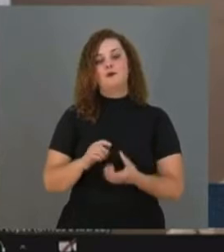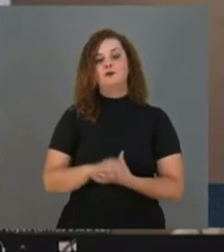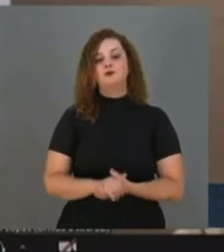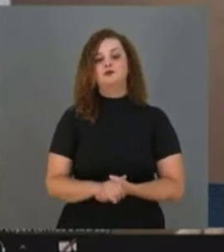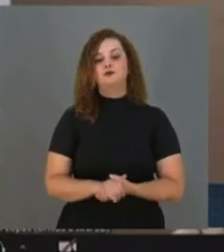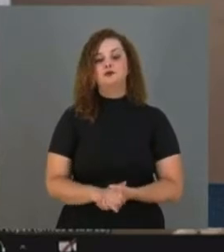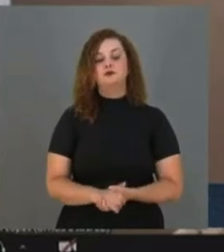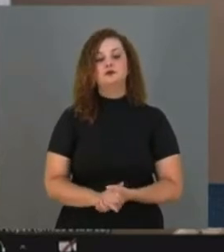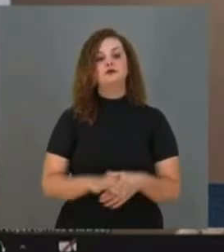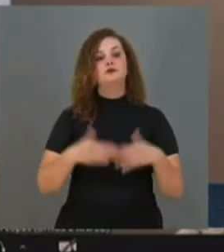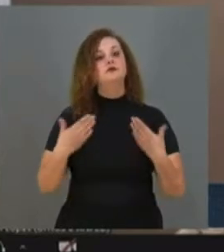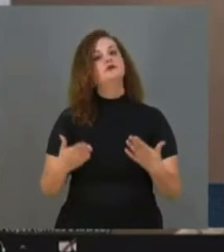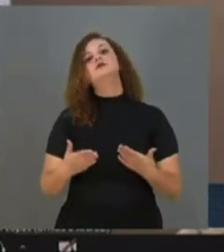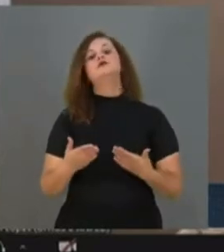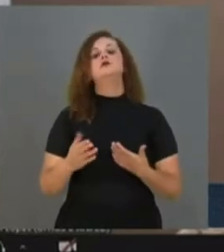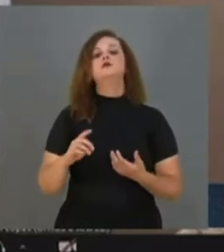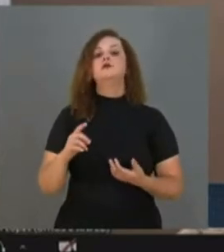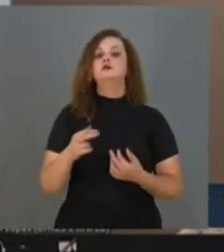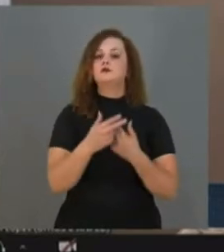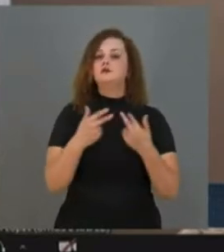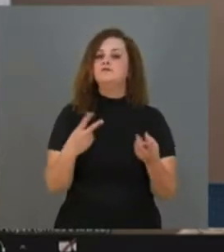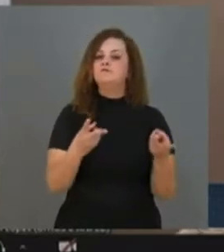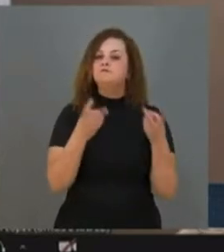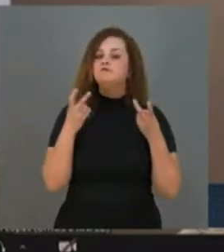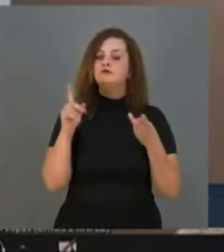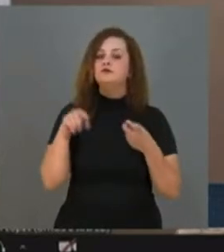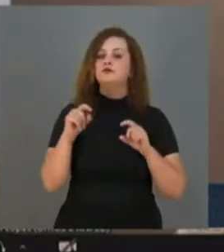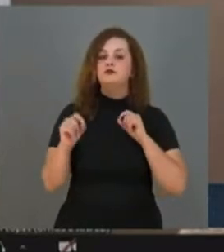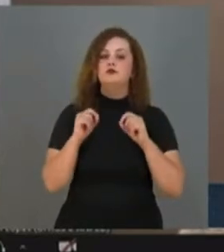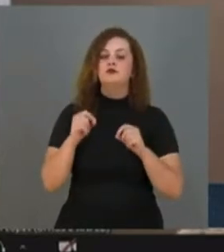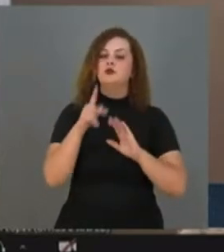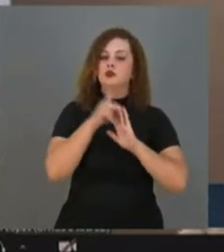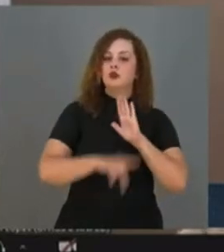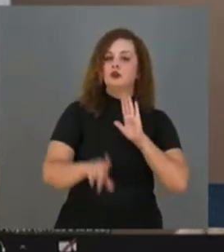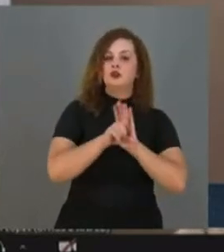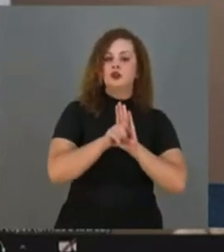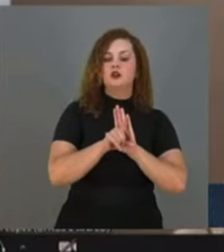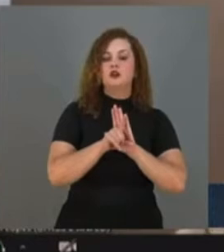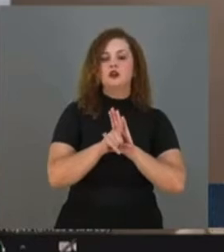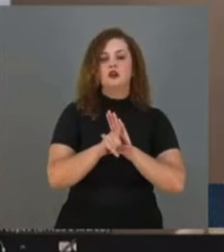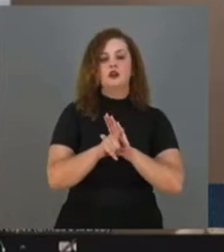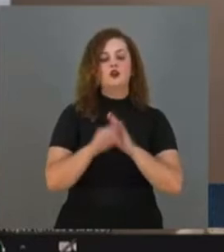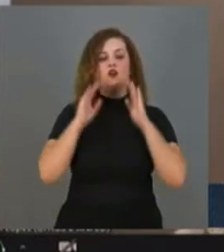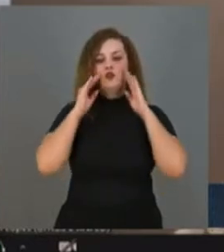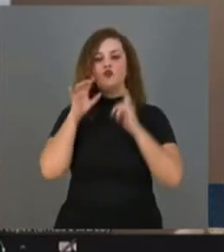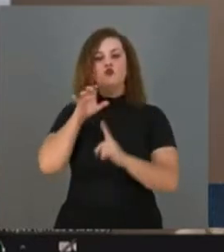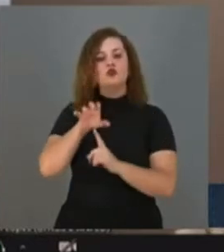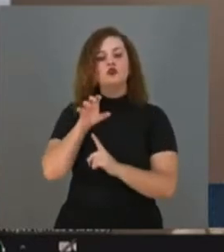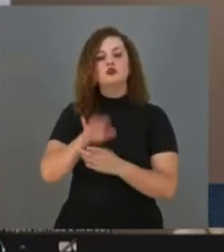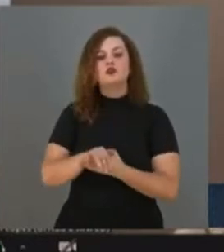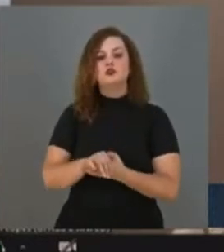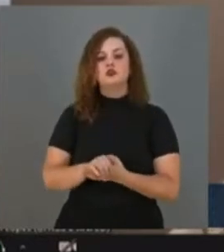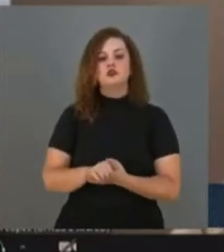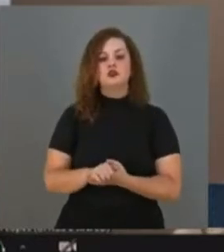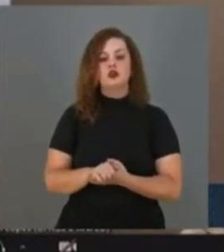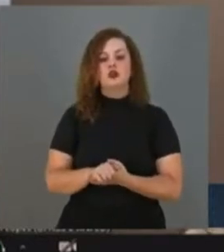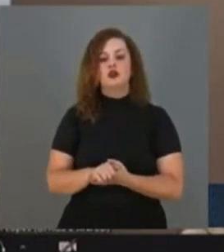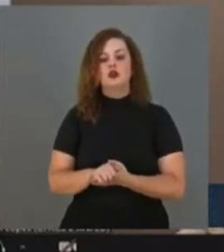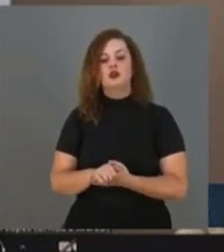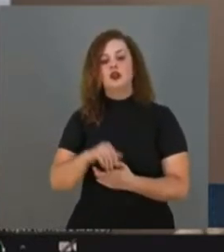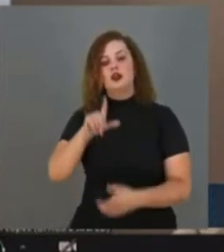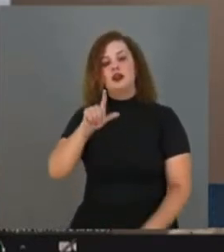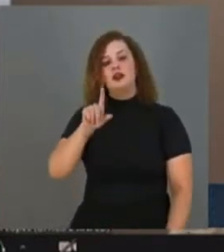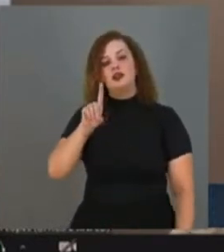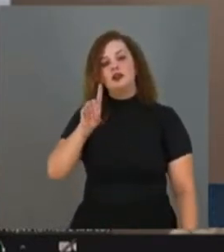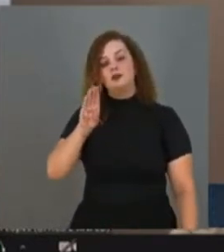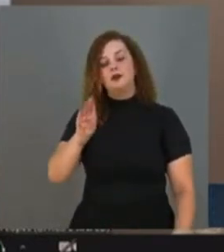Então, enfim, uma questão que nos chama a atenção, que trata-se então de um projeto de lei que incide diretamente no texto da LDB,